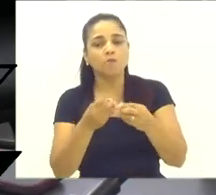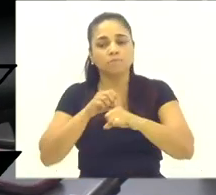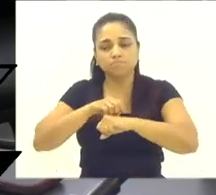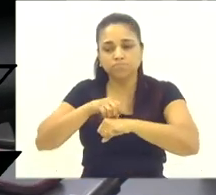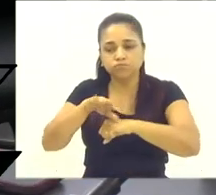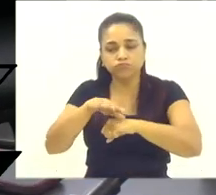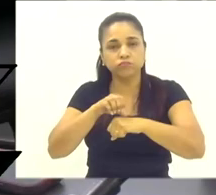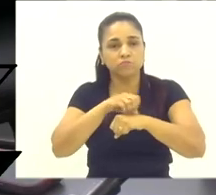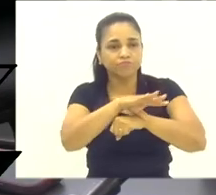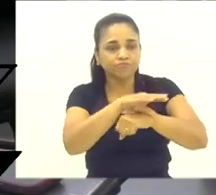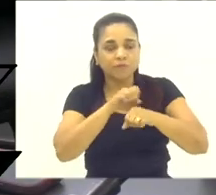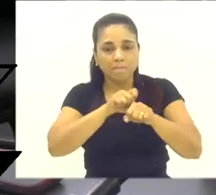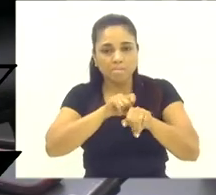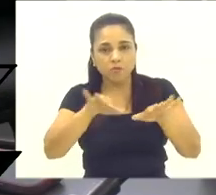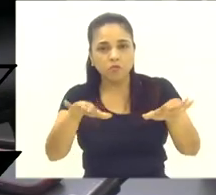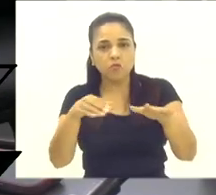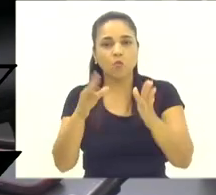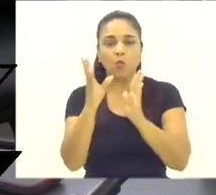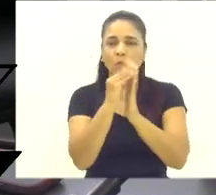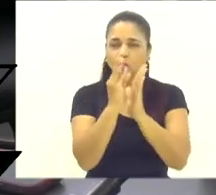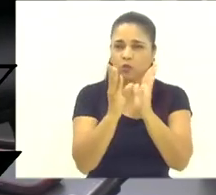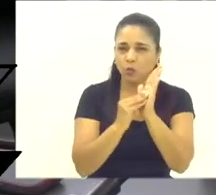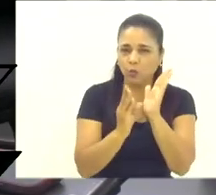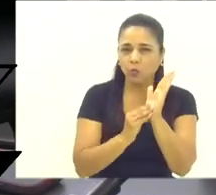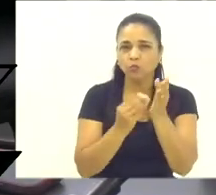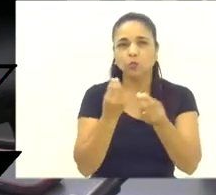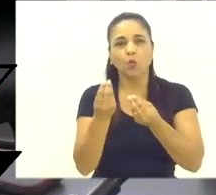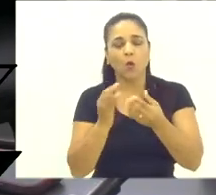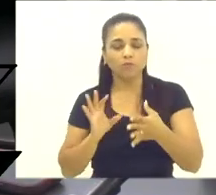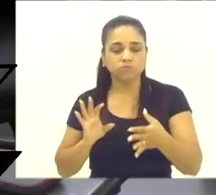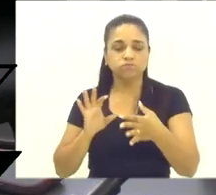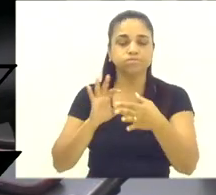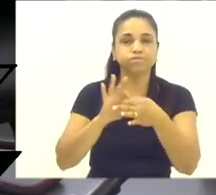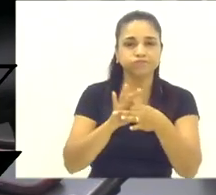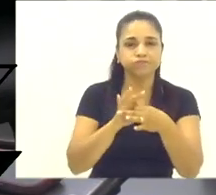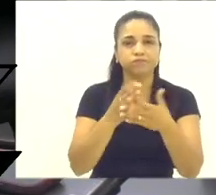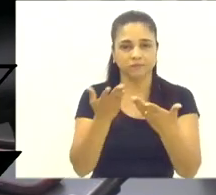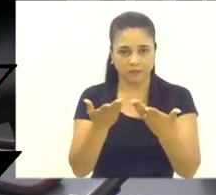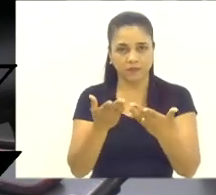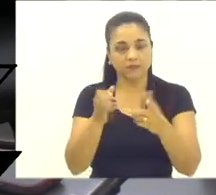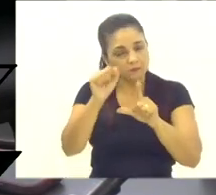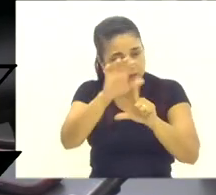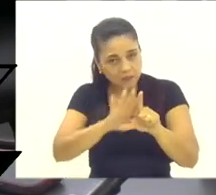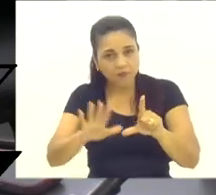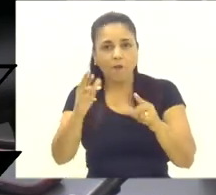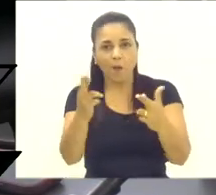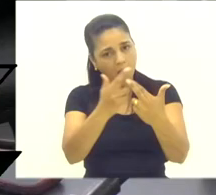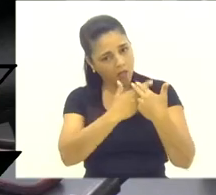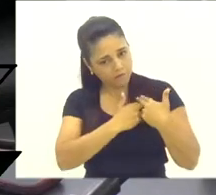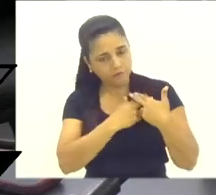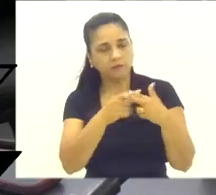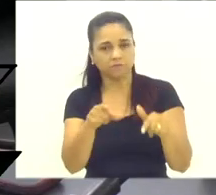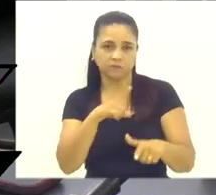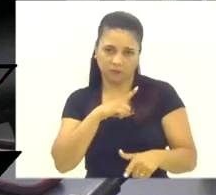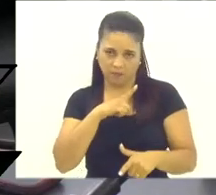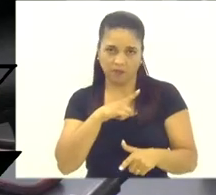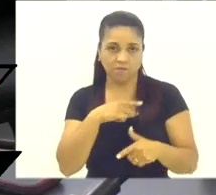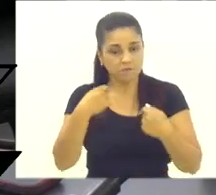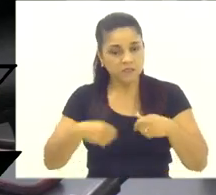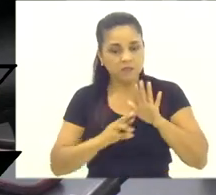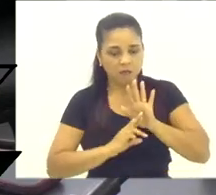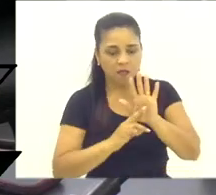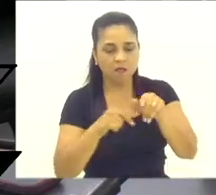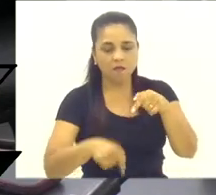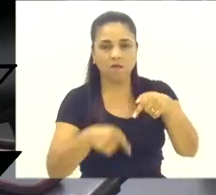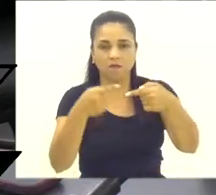o conteúdo na forma como dá engajamento na forma como então eu acho que com